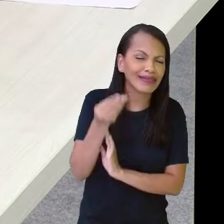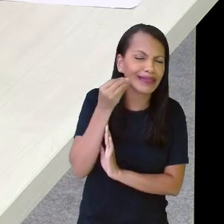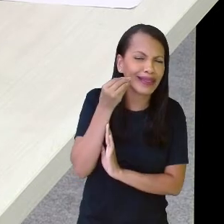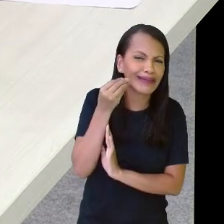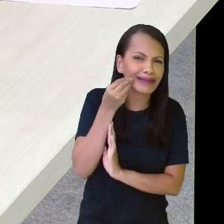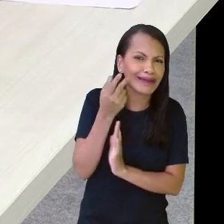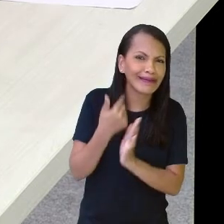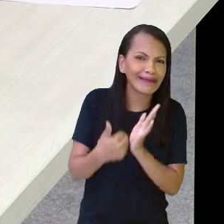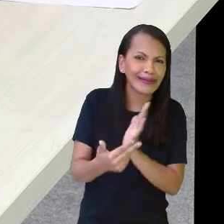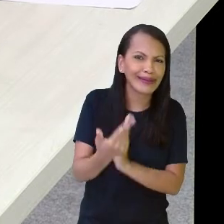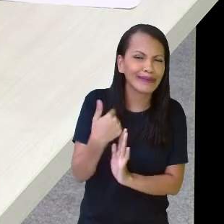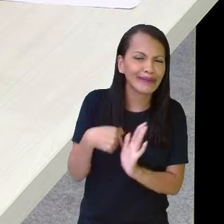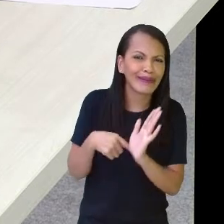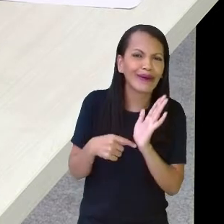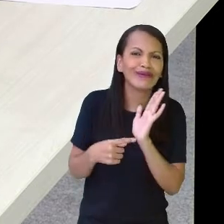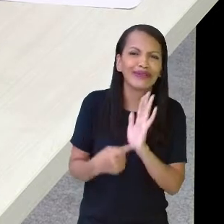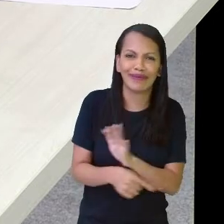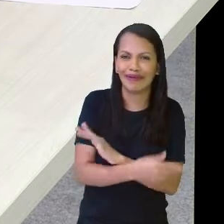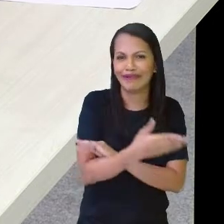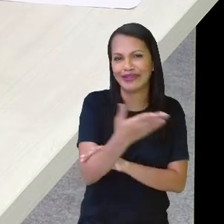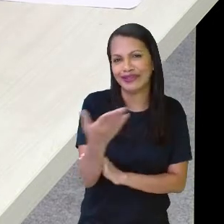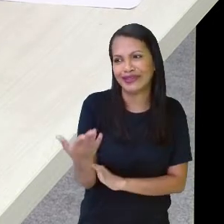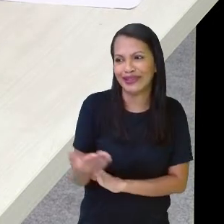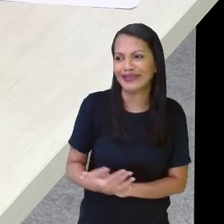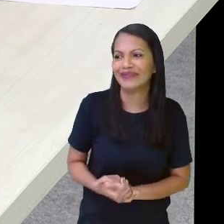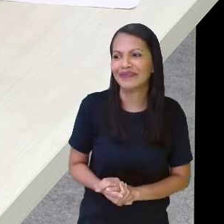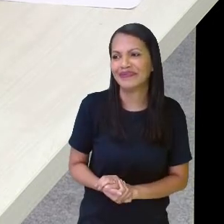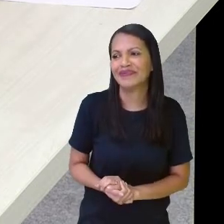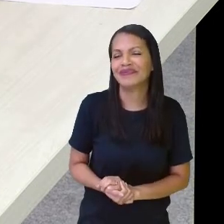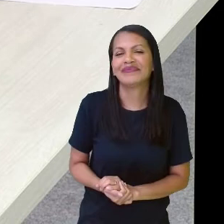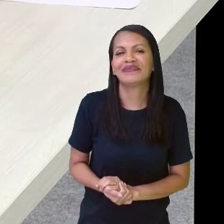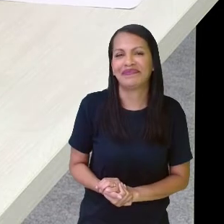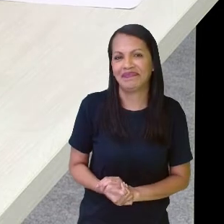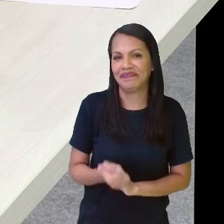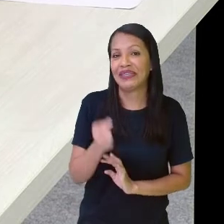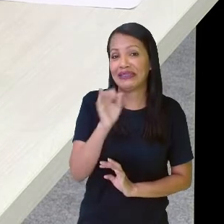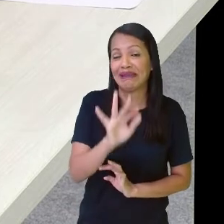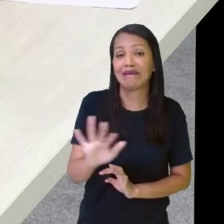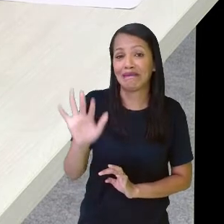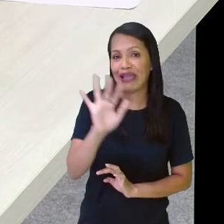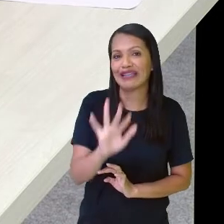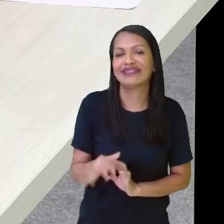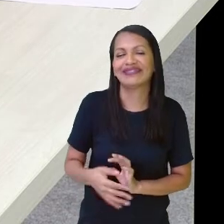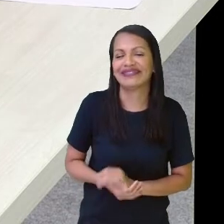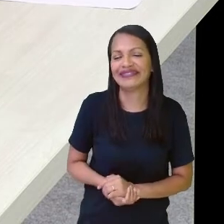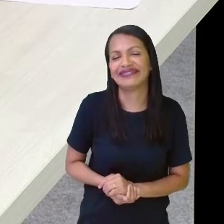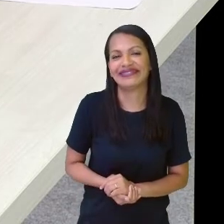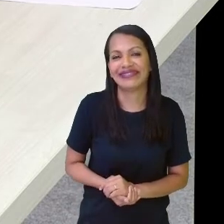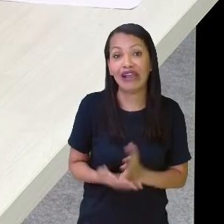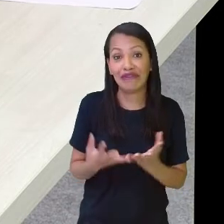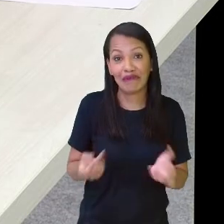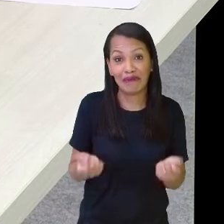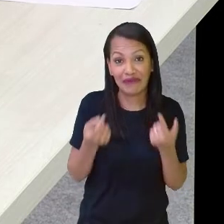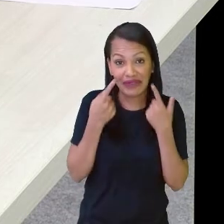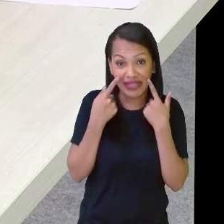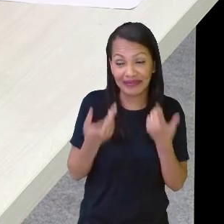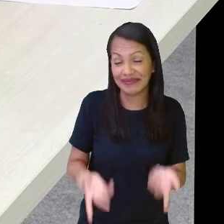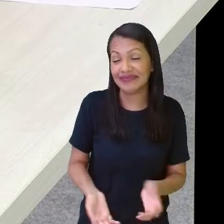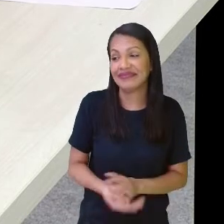tentando representar aqui nessa imagem. Bora lá.